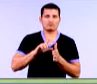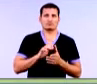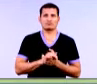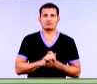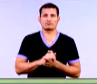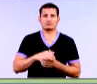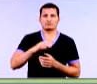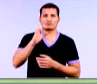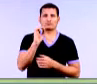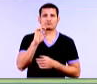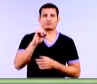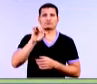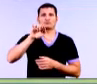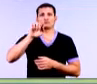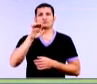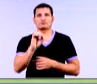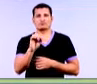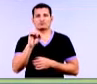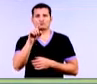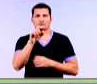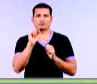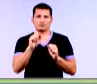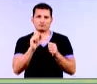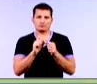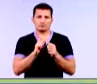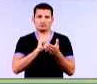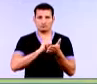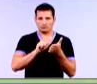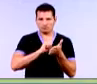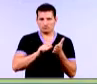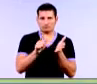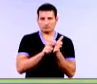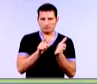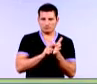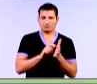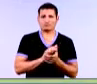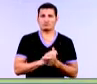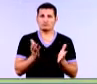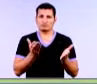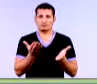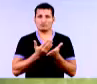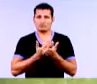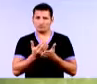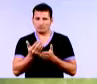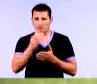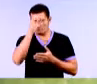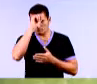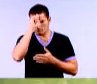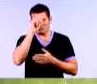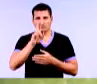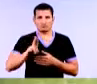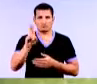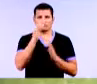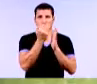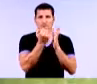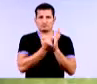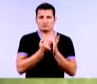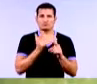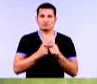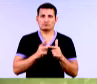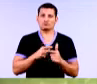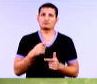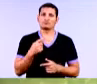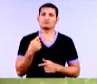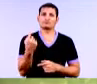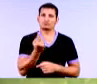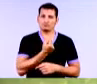o pseudocódigo, gente, vocês podem fazer isso no papel. A gente está aprendendo a partir de agora o uso de programas, porque a gente vai usar uma